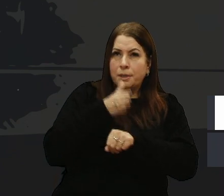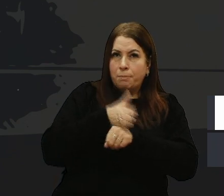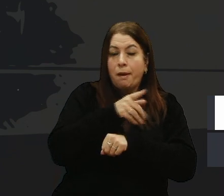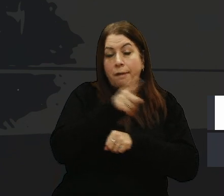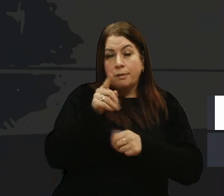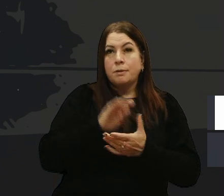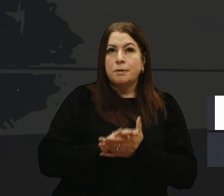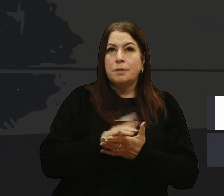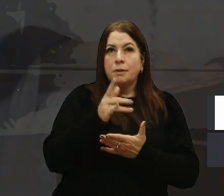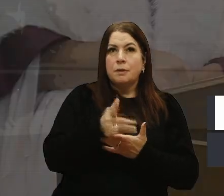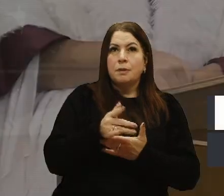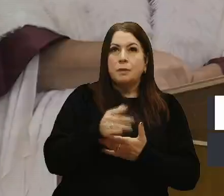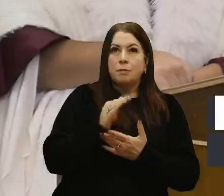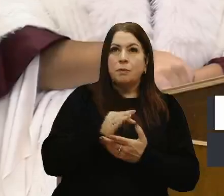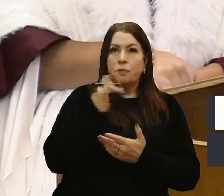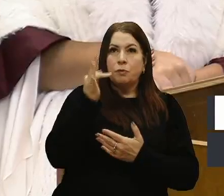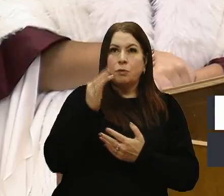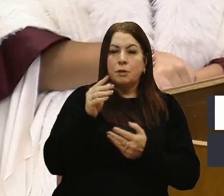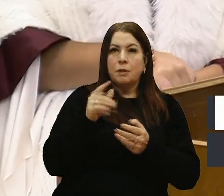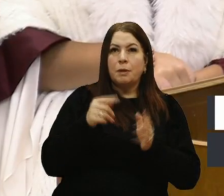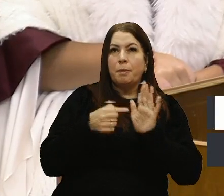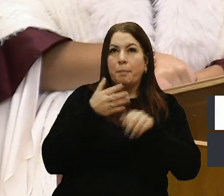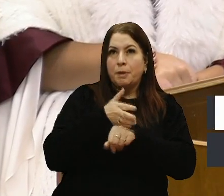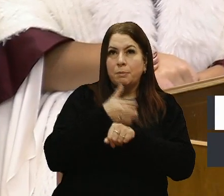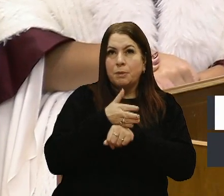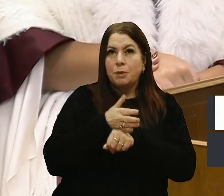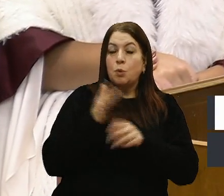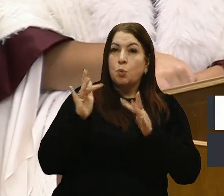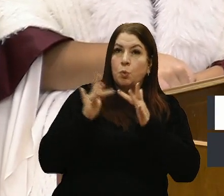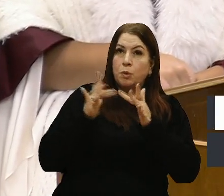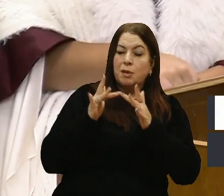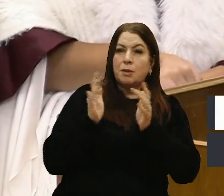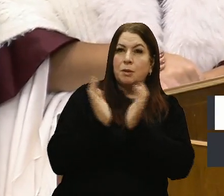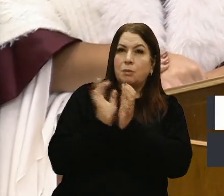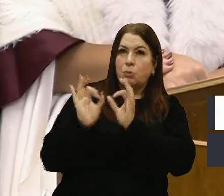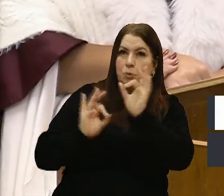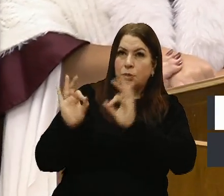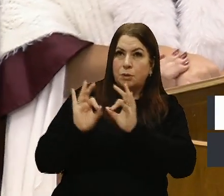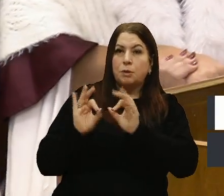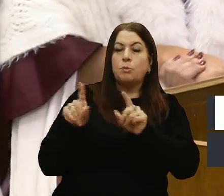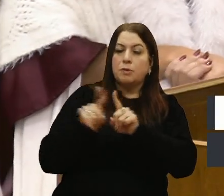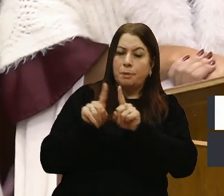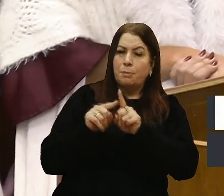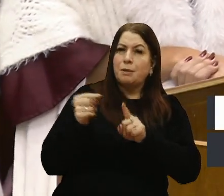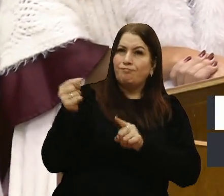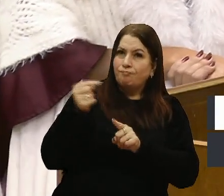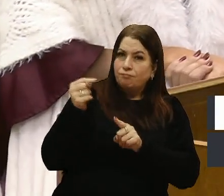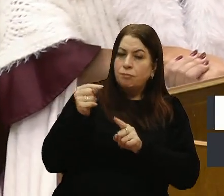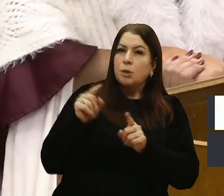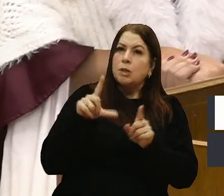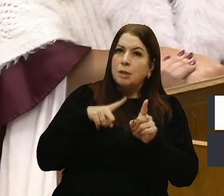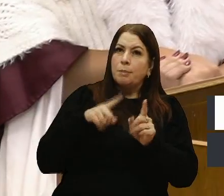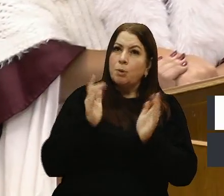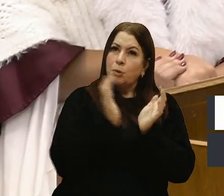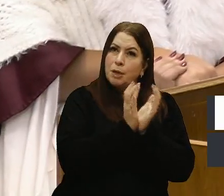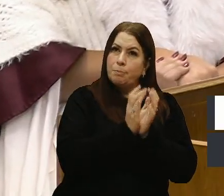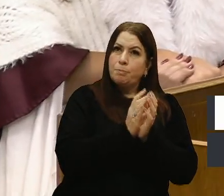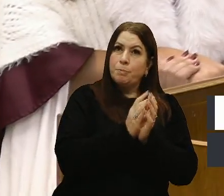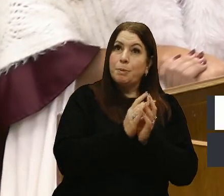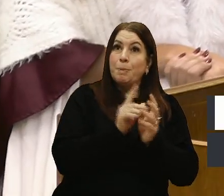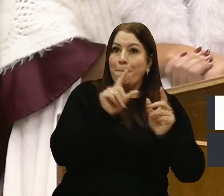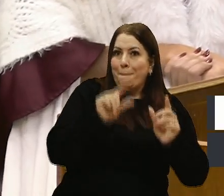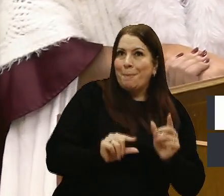essa questão que fica de futura participação. O contato com a equipe organizadora foi um dos pontos também negativos, porque a gente tinha uma equipe mais